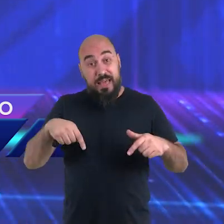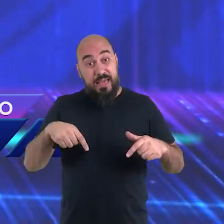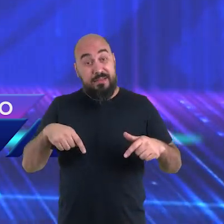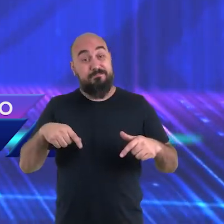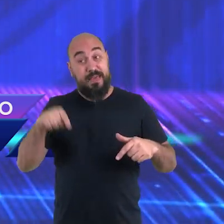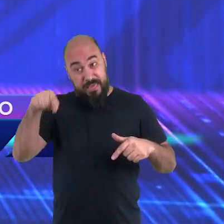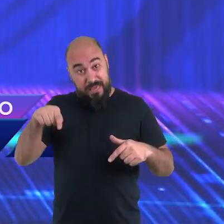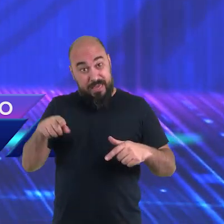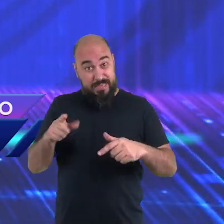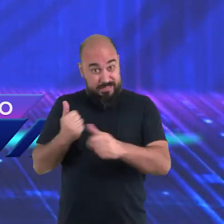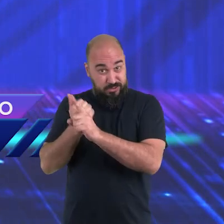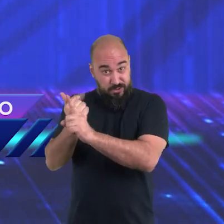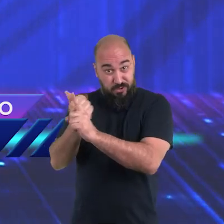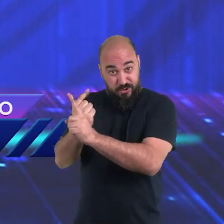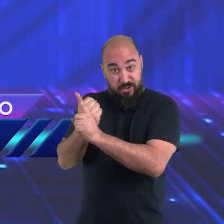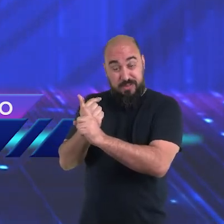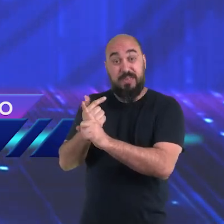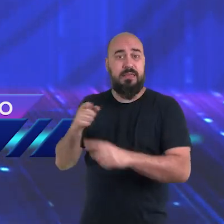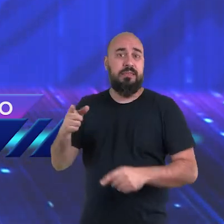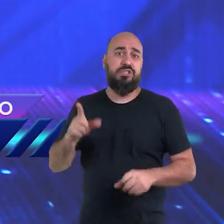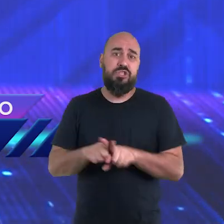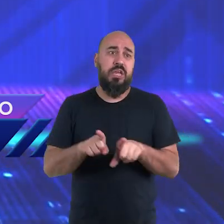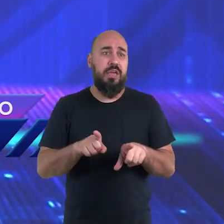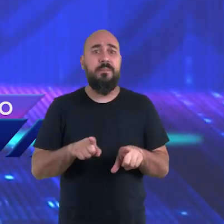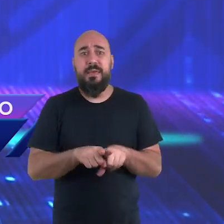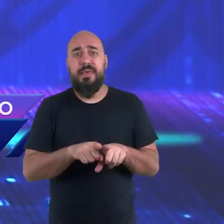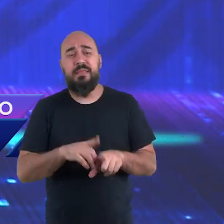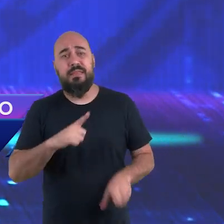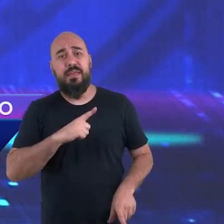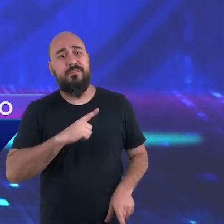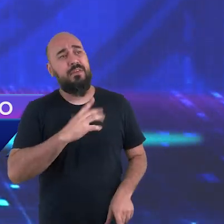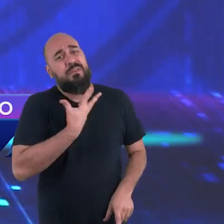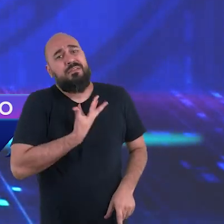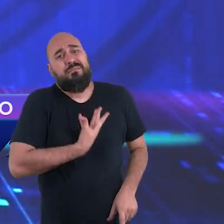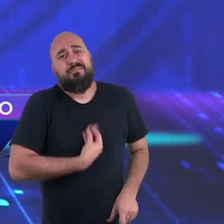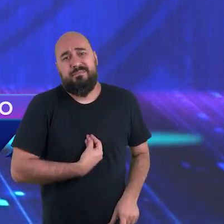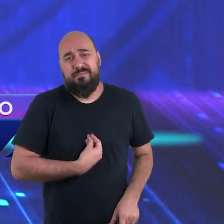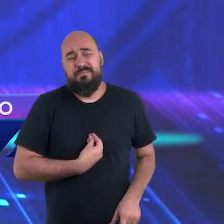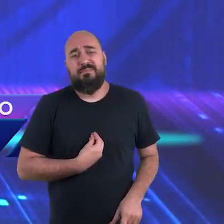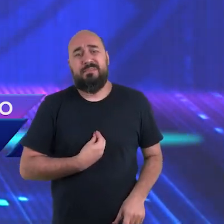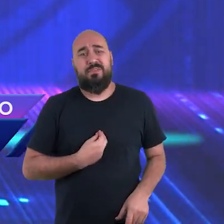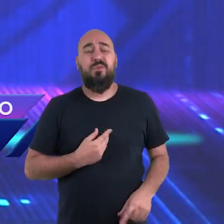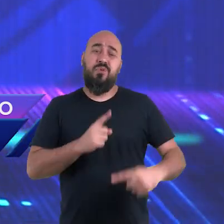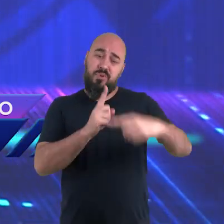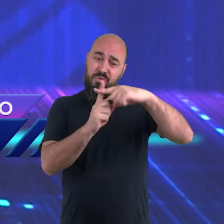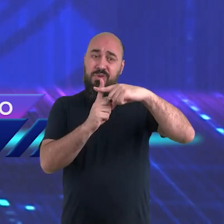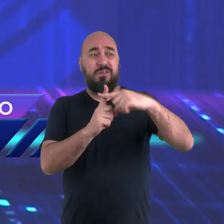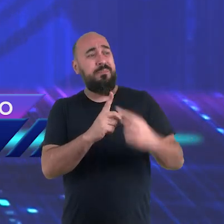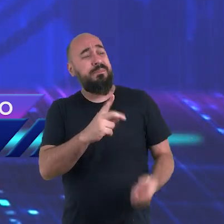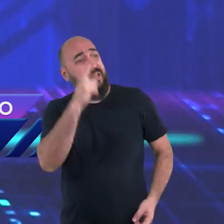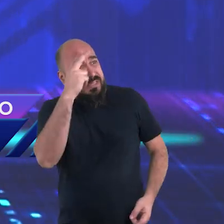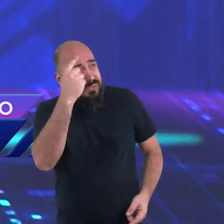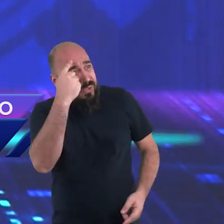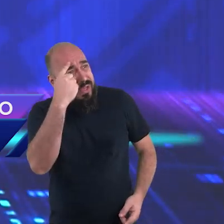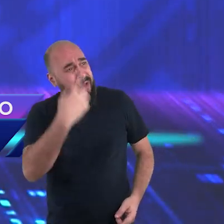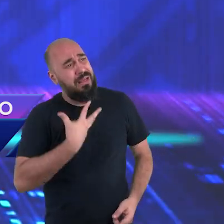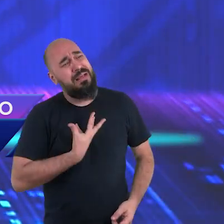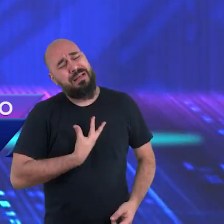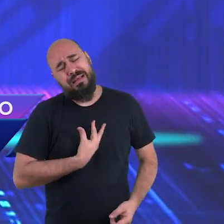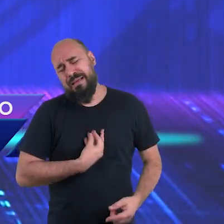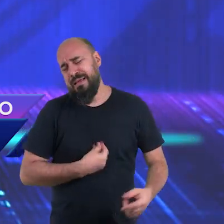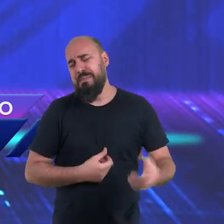igreja nasceu fruto da decepção. Essa igreja nasceu fruto de uma cruz que era um instrumento terrível